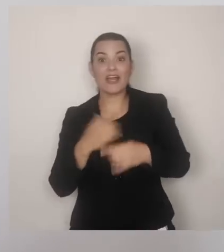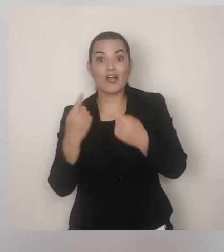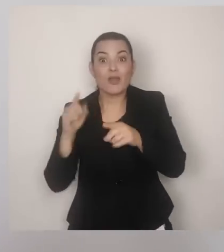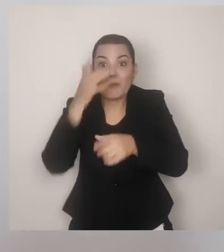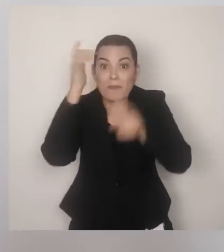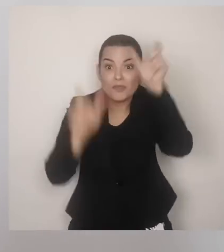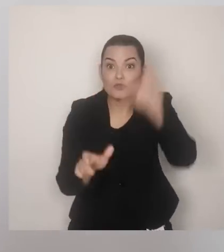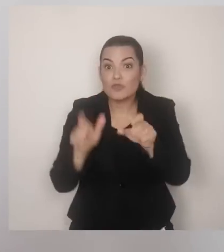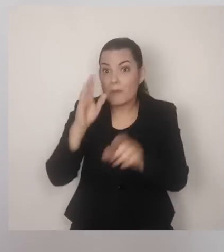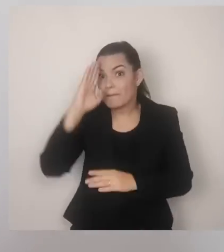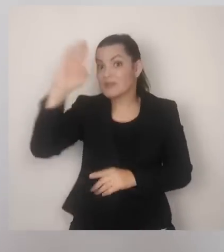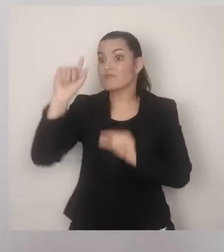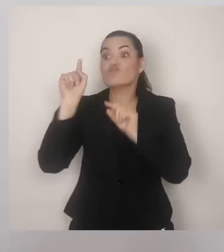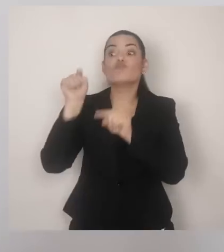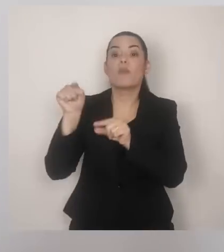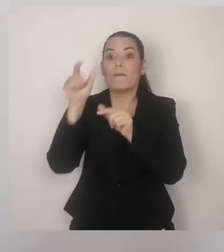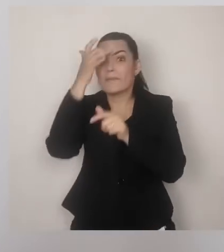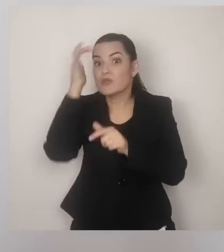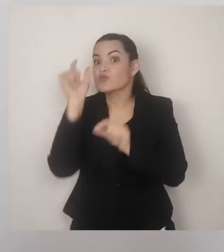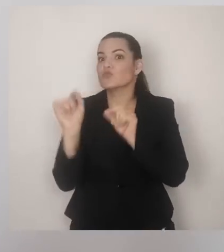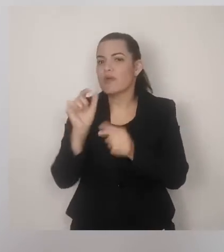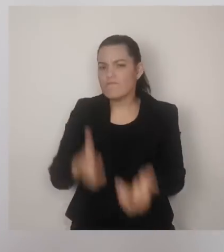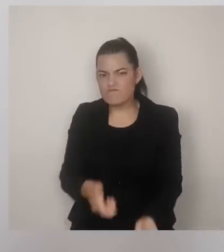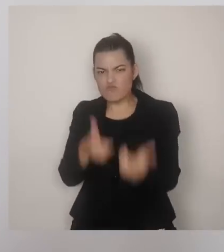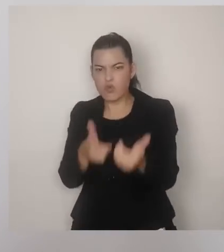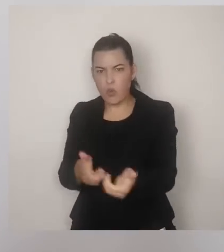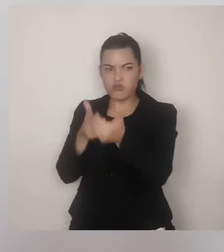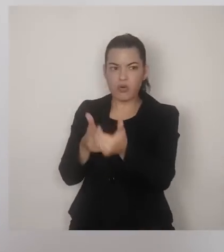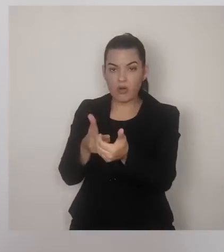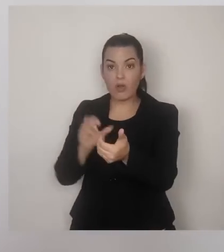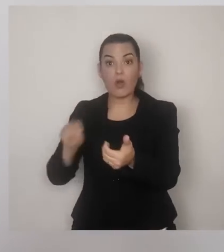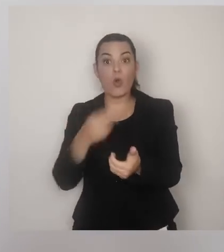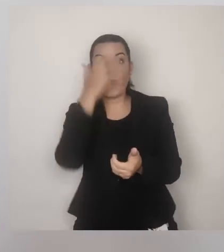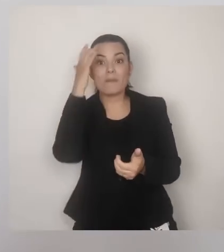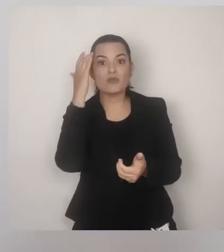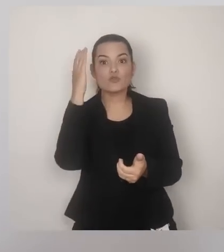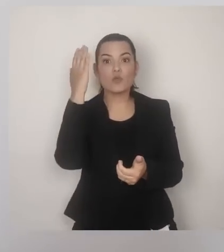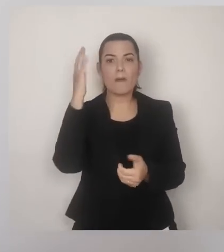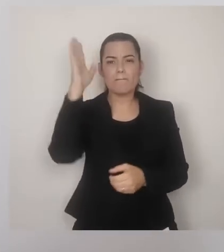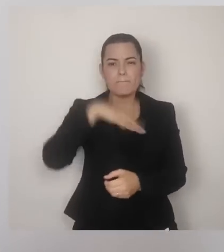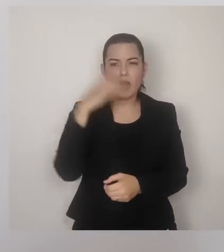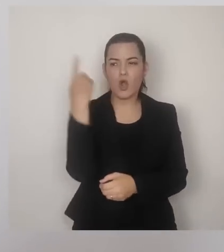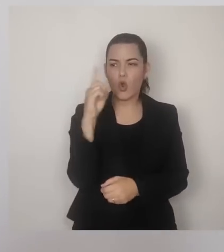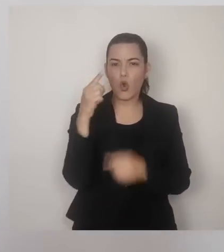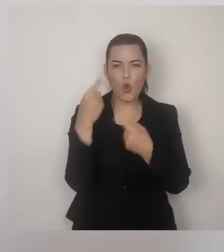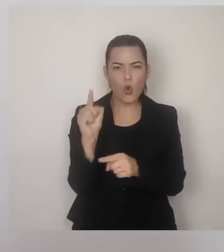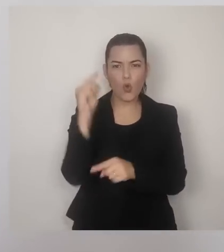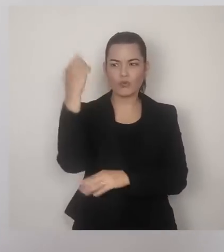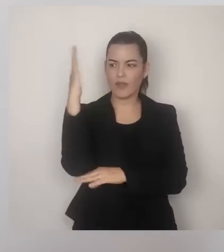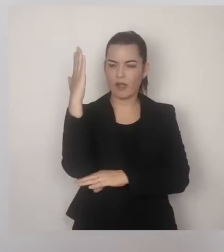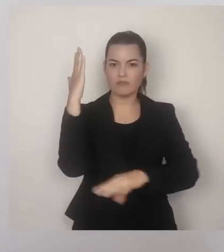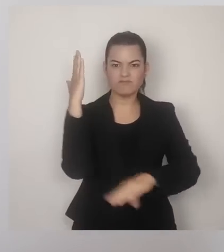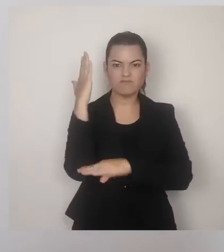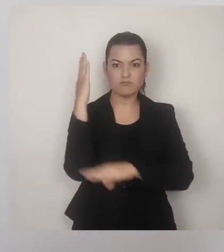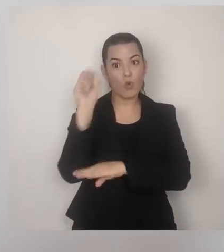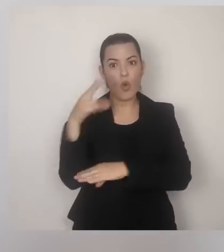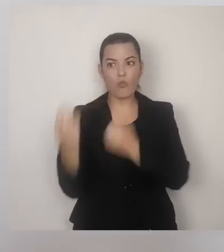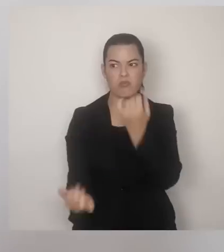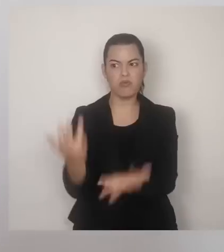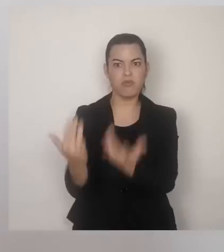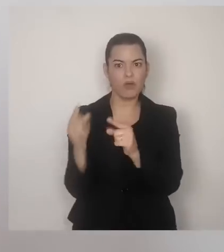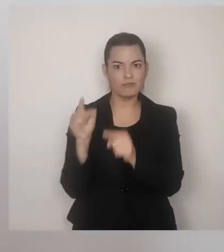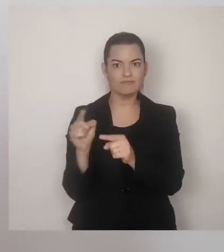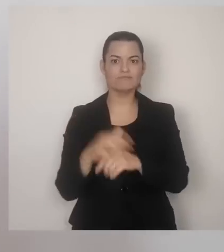mundo, principalmente nos caçadores e naqueles que querem cortar as árvores da floresta e colocar fogo nela.